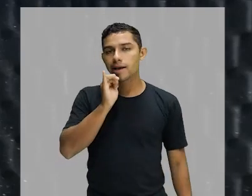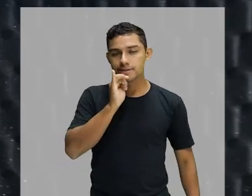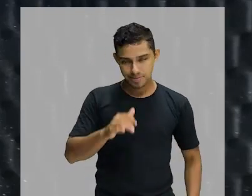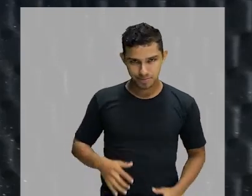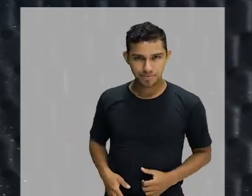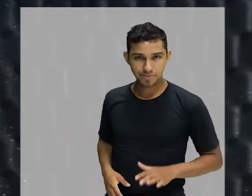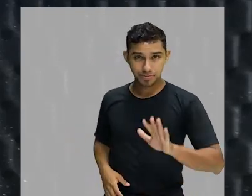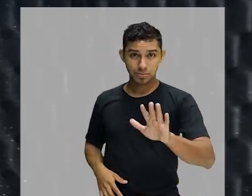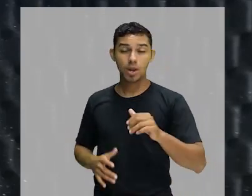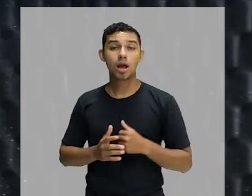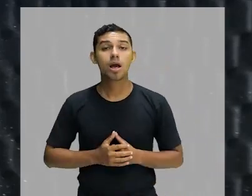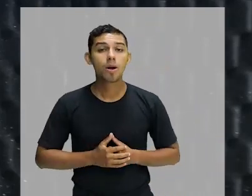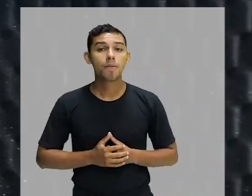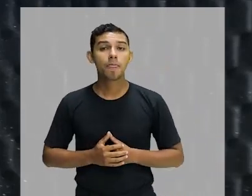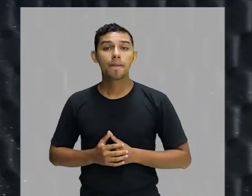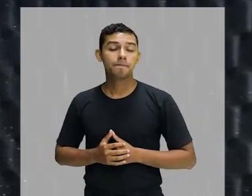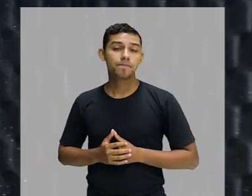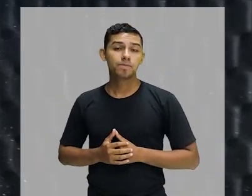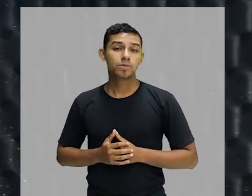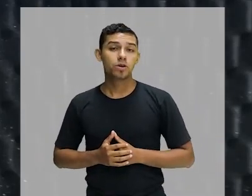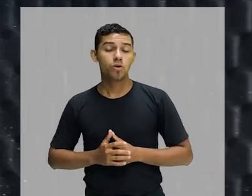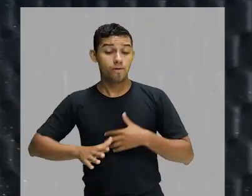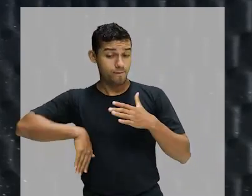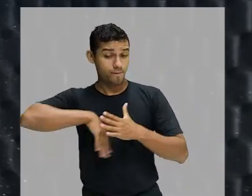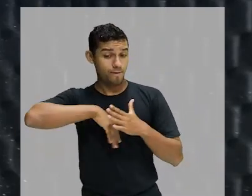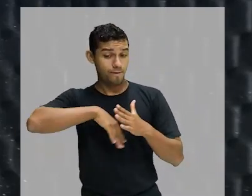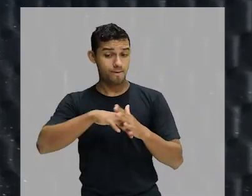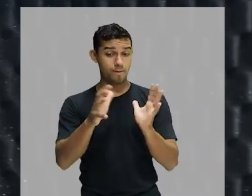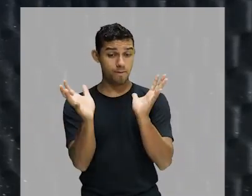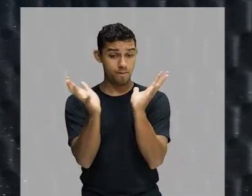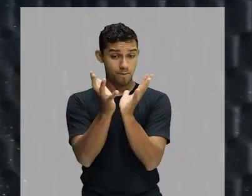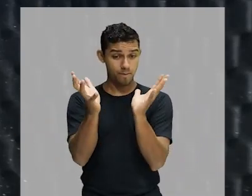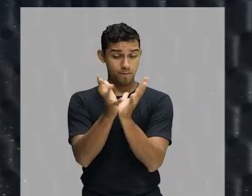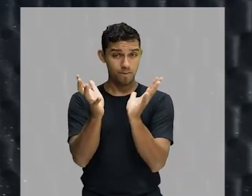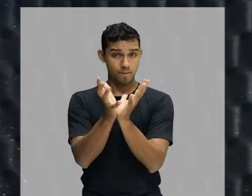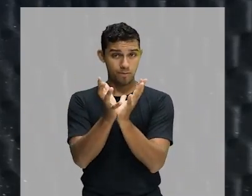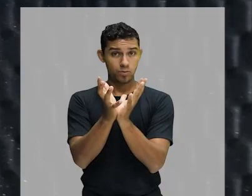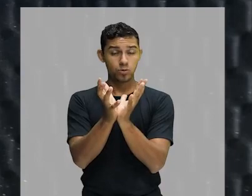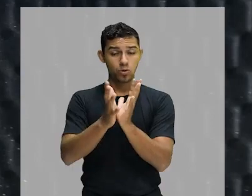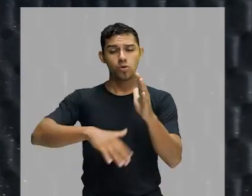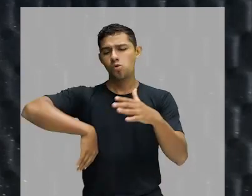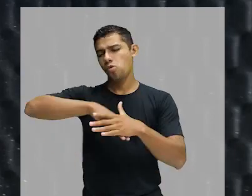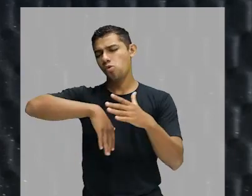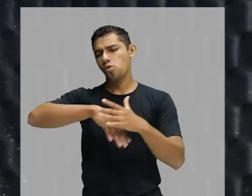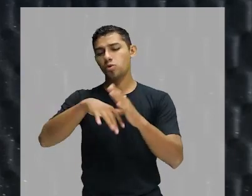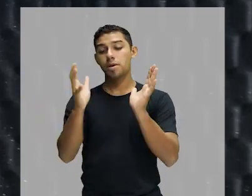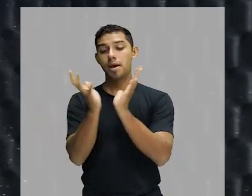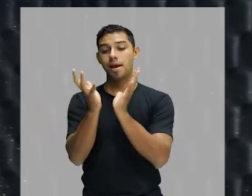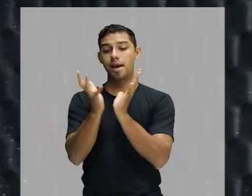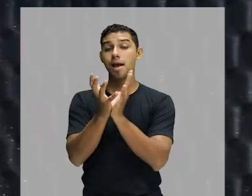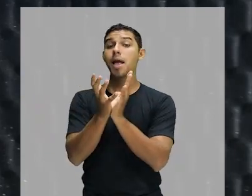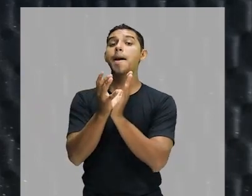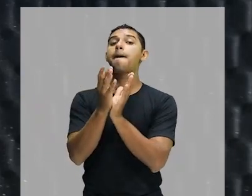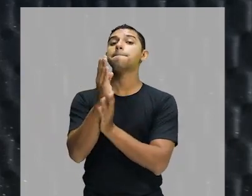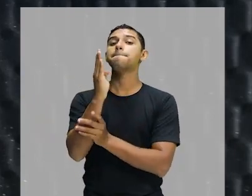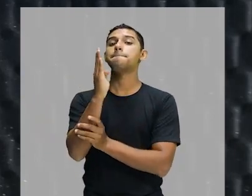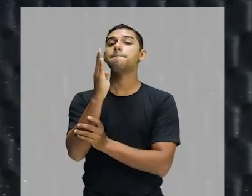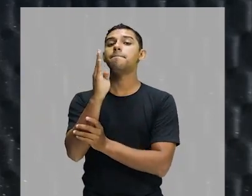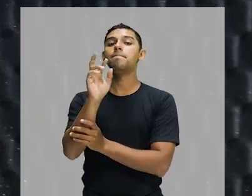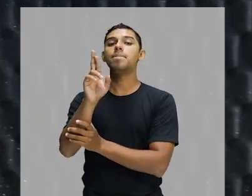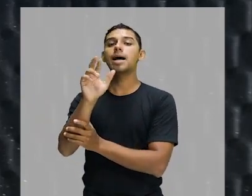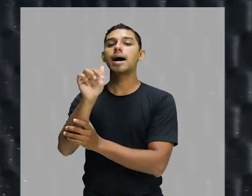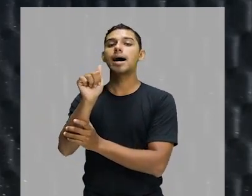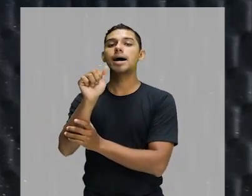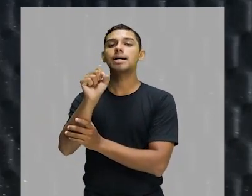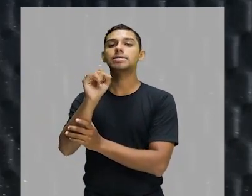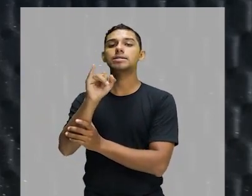aqui o Campeonato Brasileiro, né? O Campeonato Brasileiro. Os atletas vão lá, disputam uma partida. No término